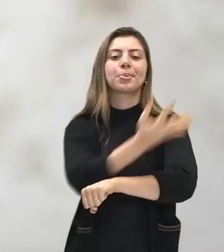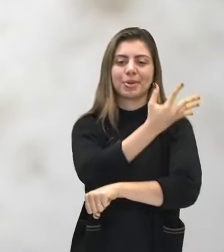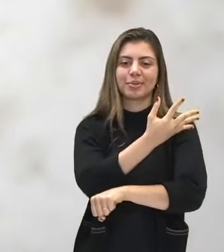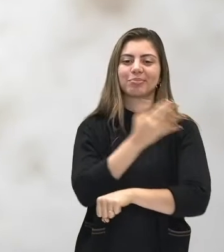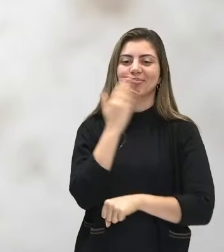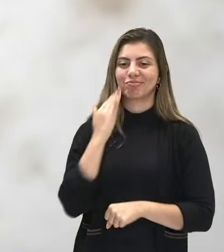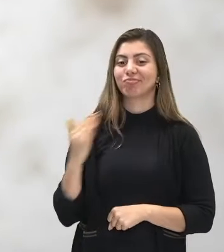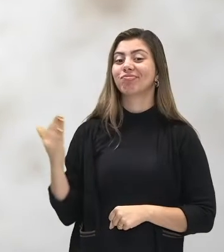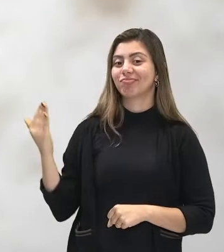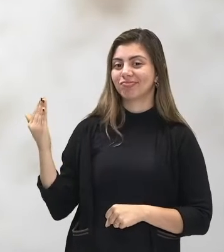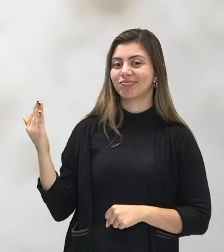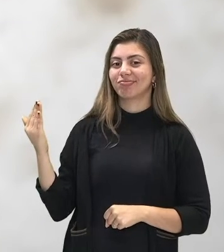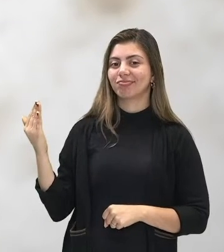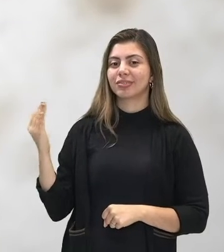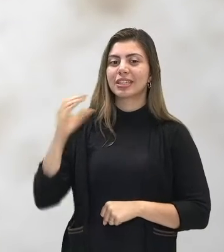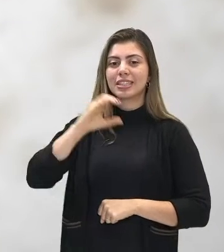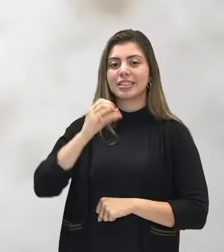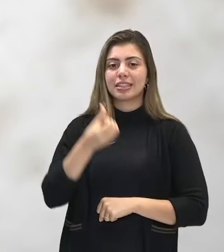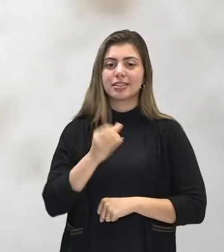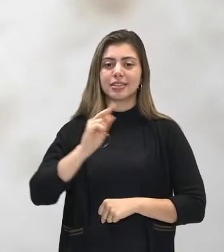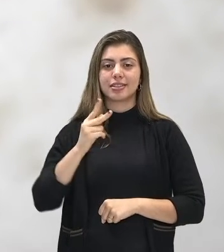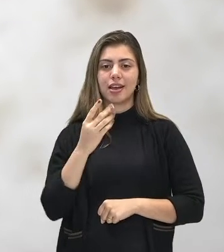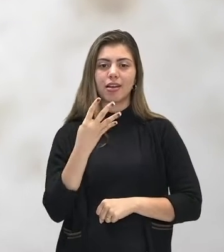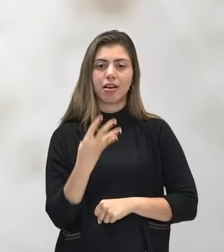representada por